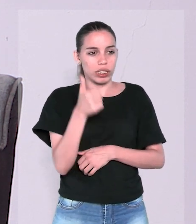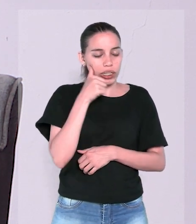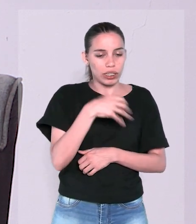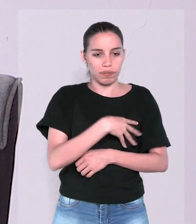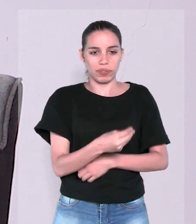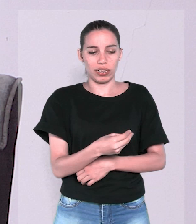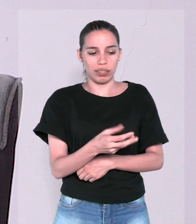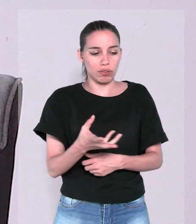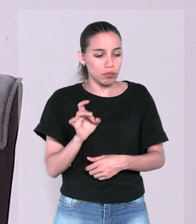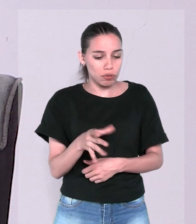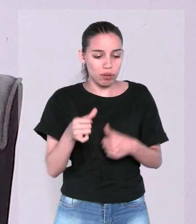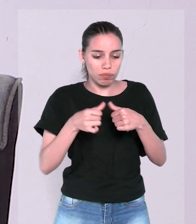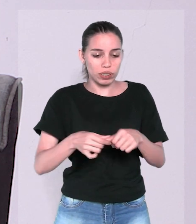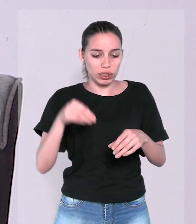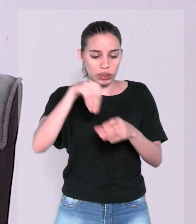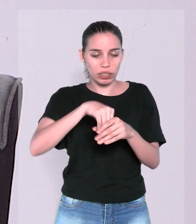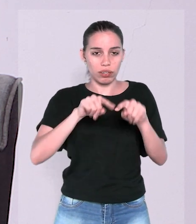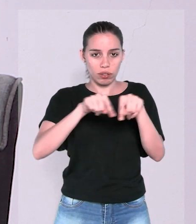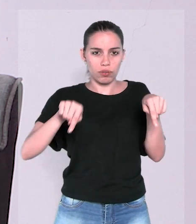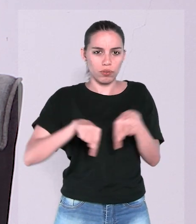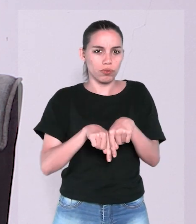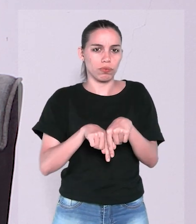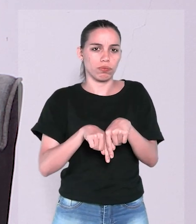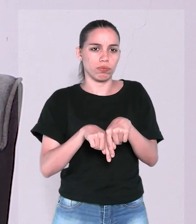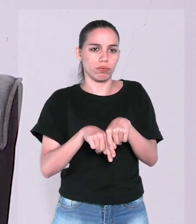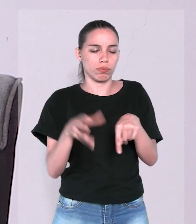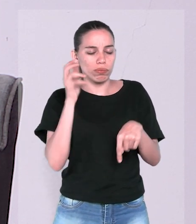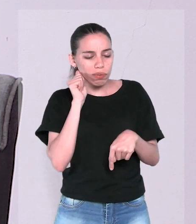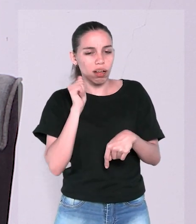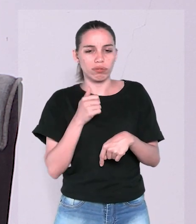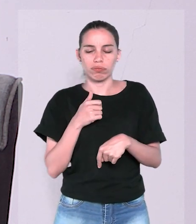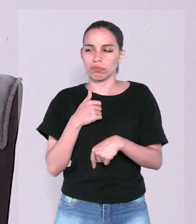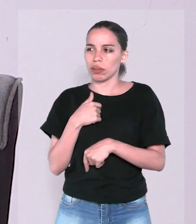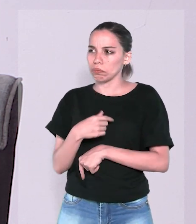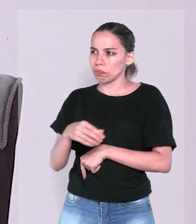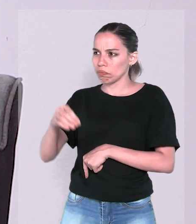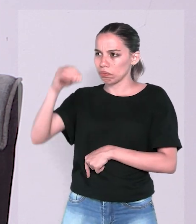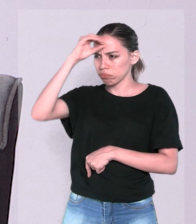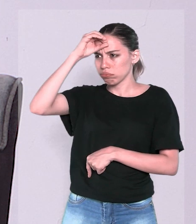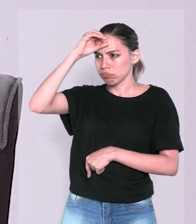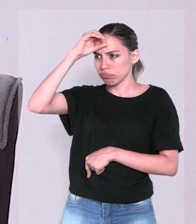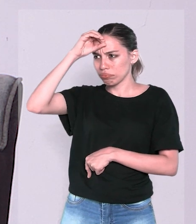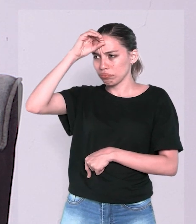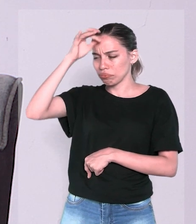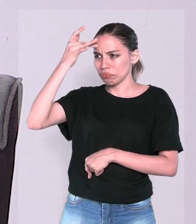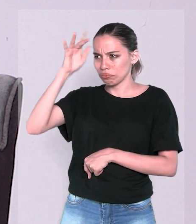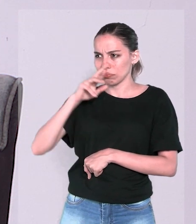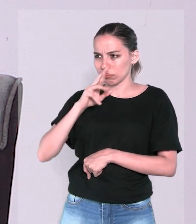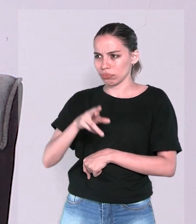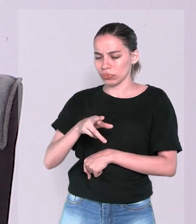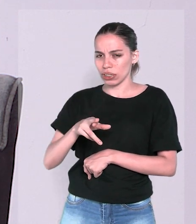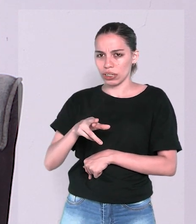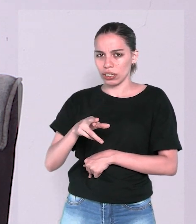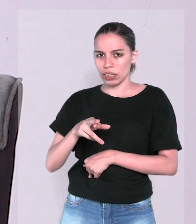dentro do quarto, as filhas ficavam dentro do quarto, e eu não tinha resposta para isso. Na verdade, eu não entendia